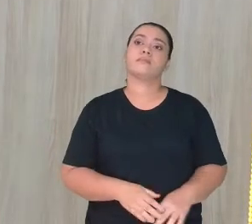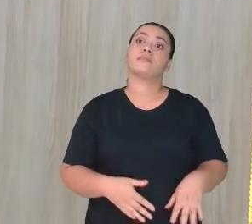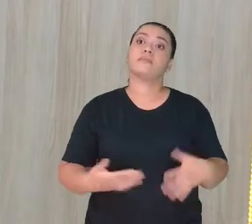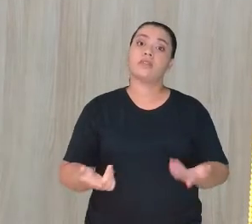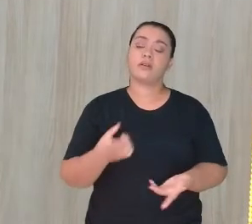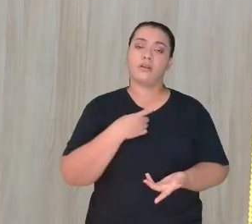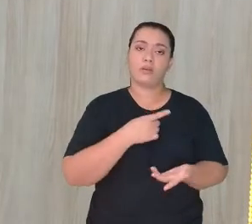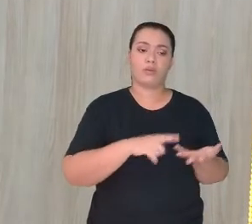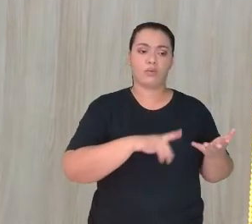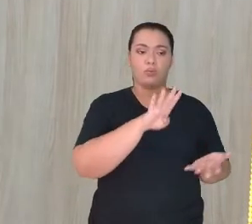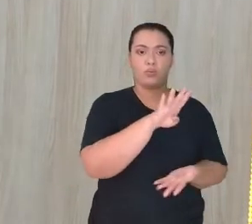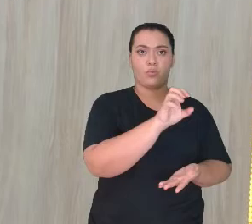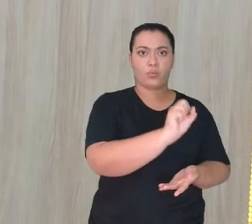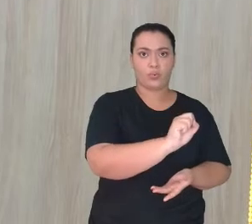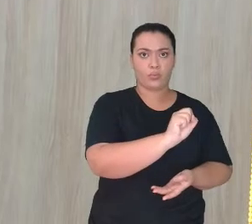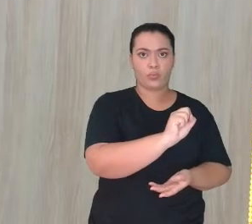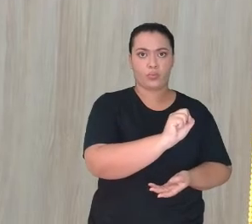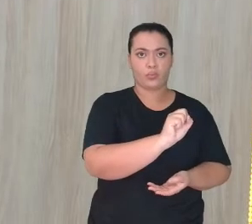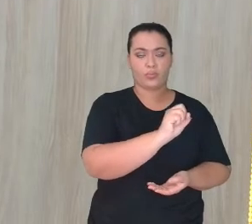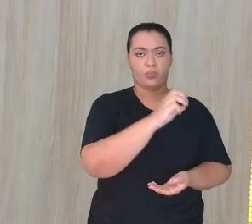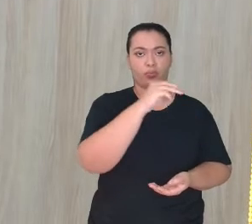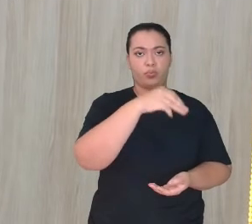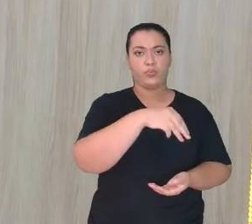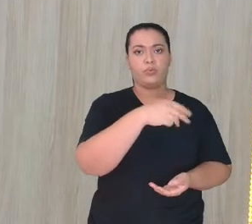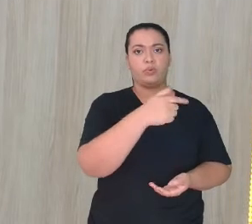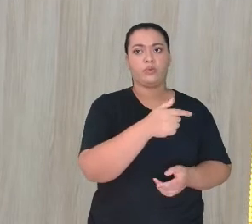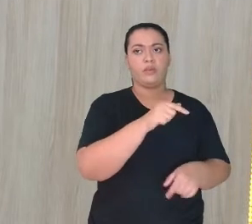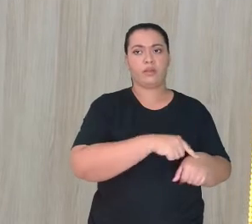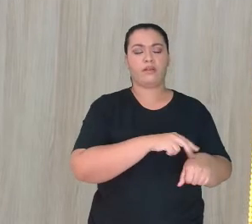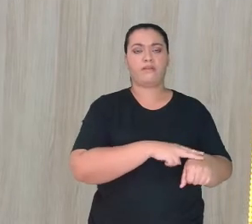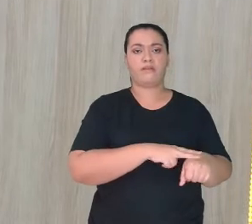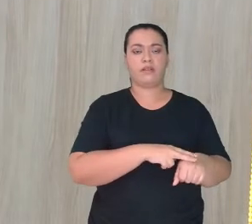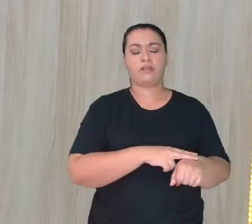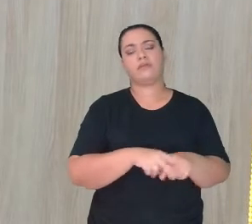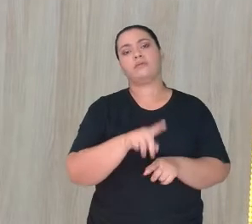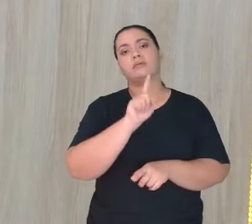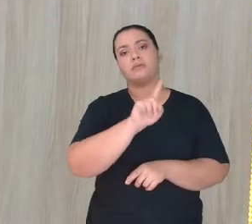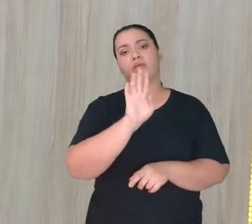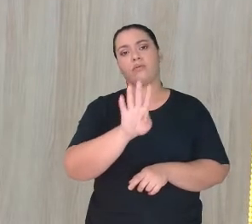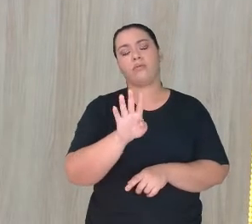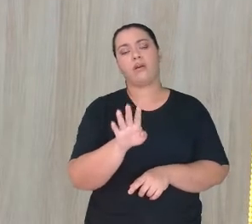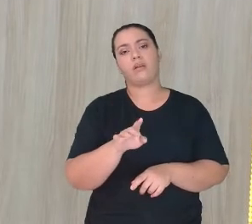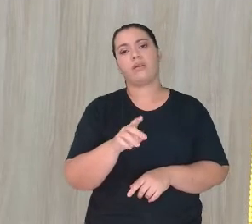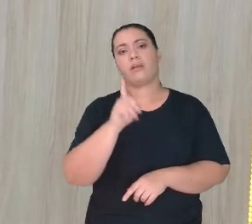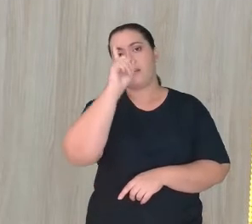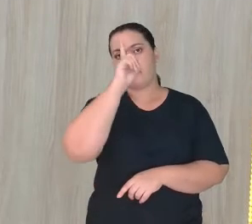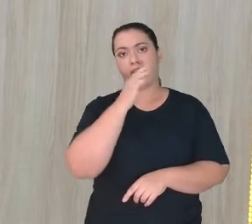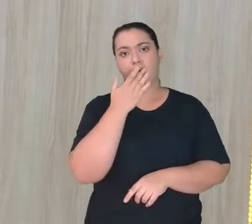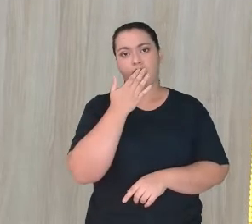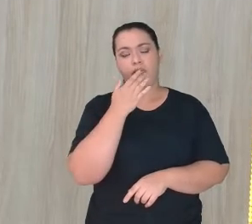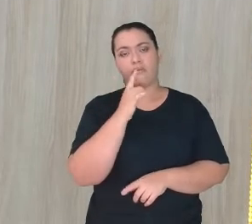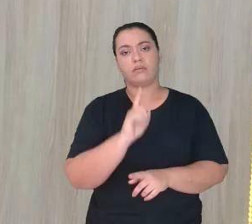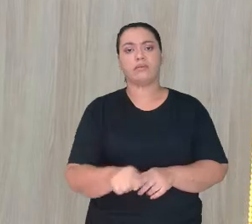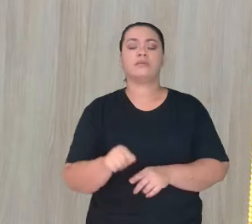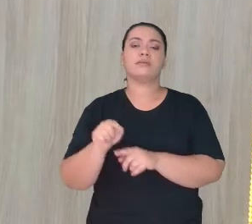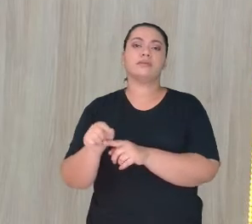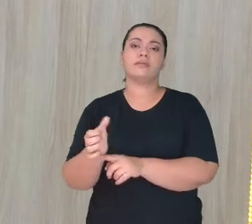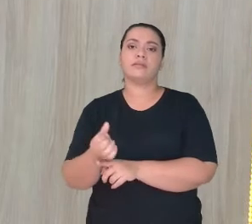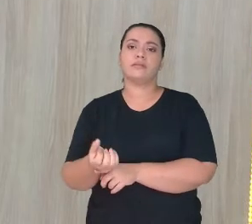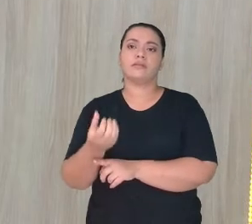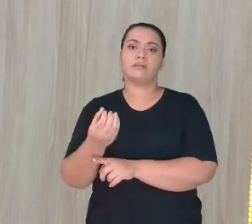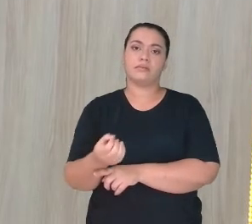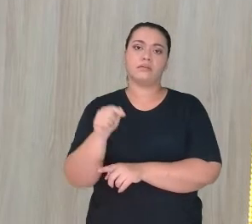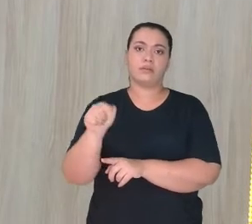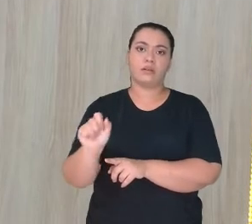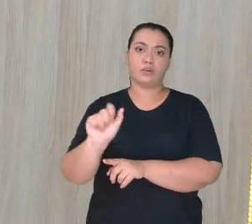tenho 48 no verde, se eu tenho 144 no amarelo e tenho 60